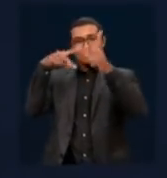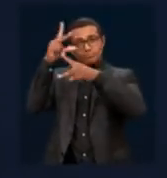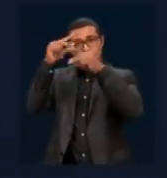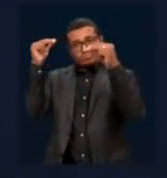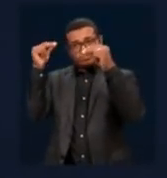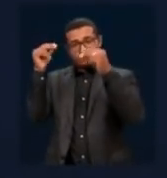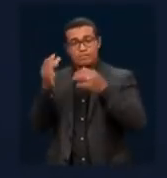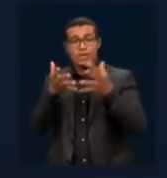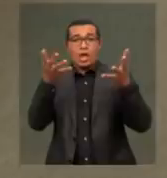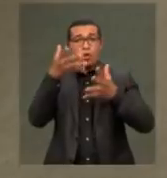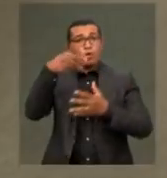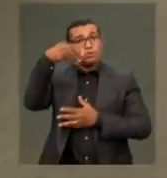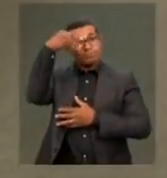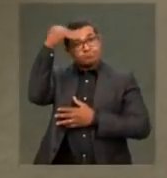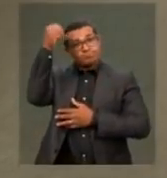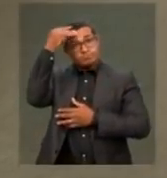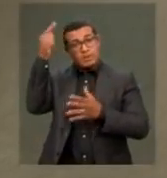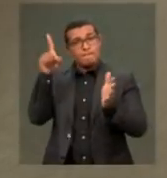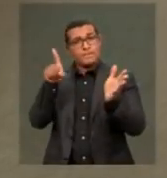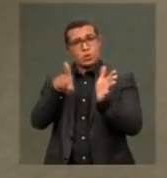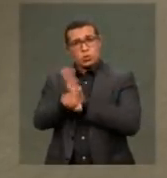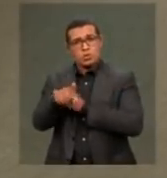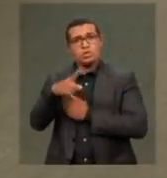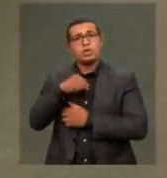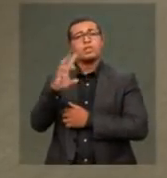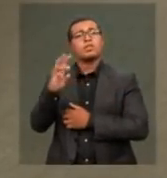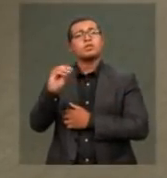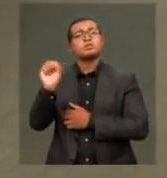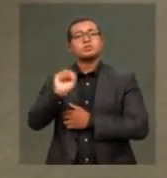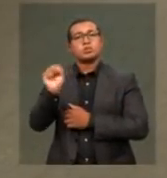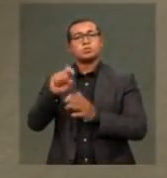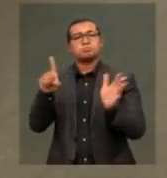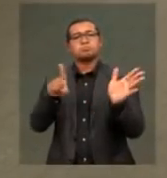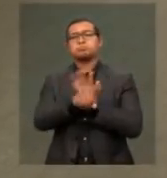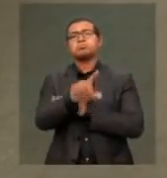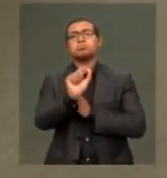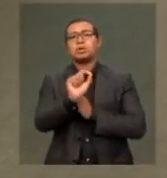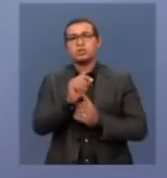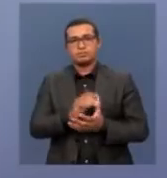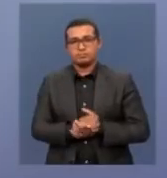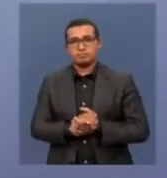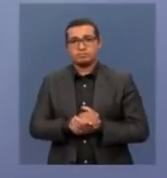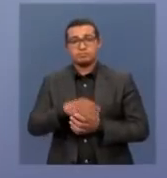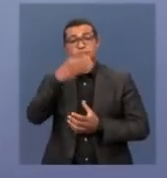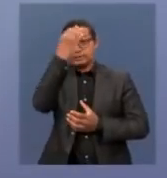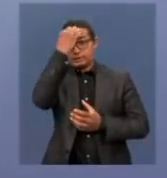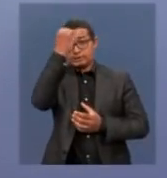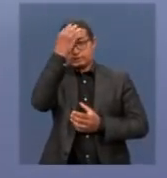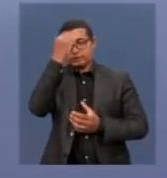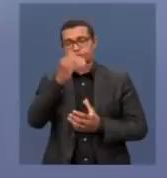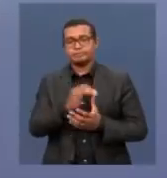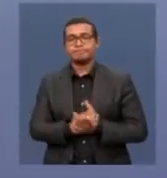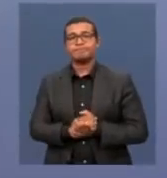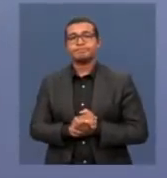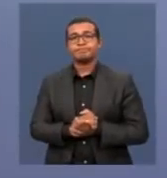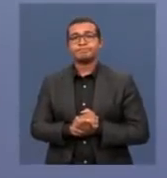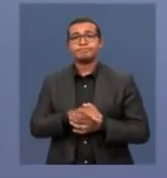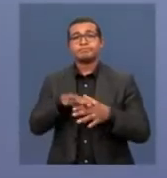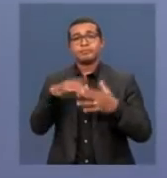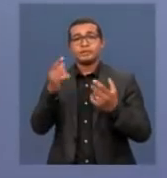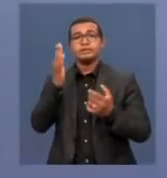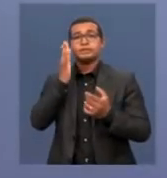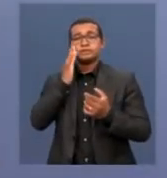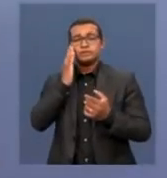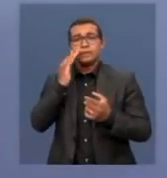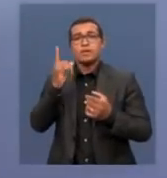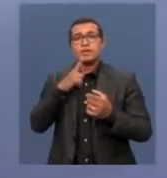carlos manato por favor o candidato o senhor tem 30 segundos para quem vai a pergunta renato casagrande por favor apesar de esse investimento